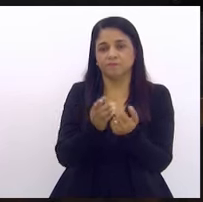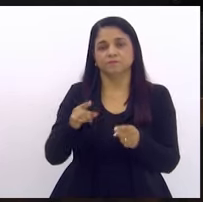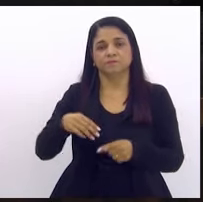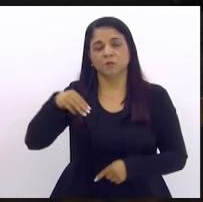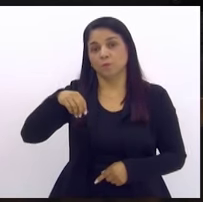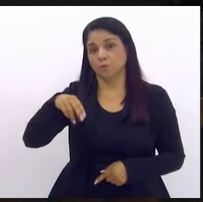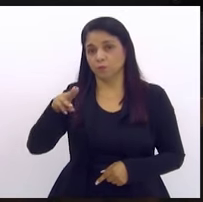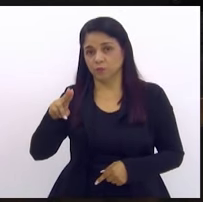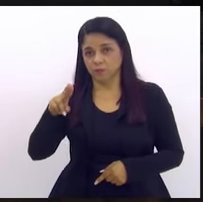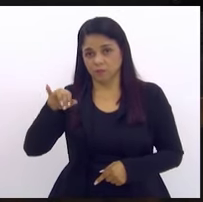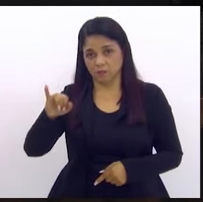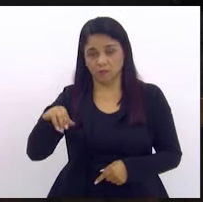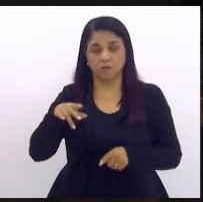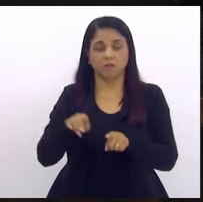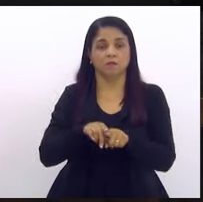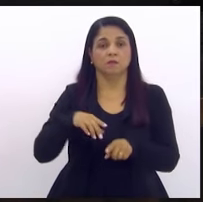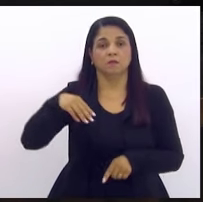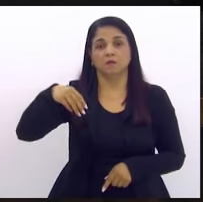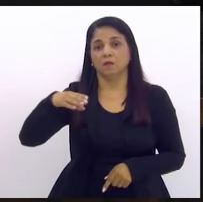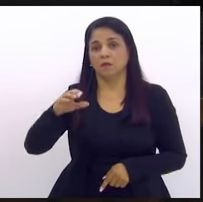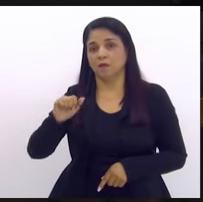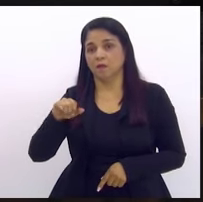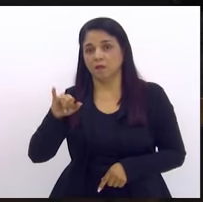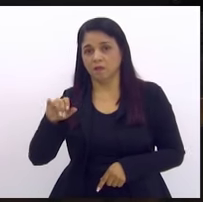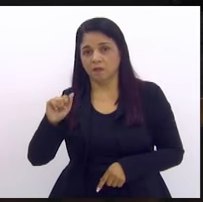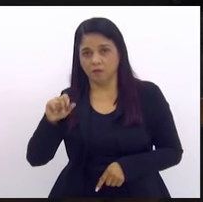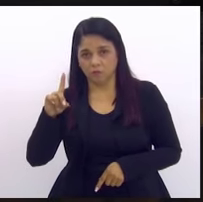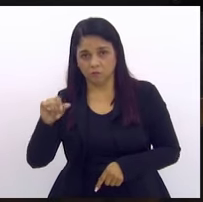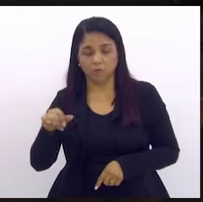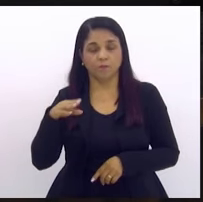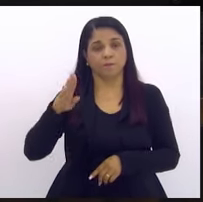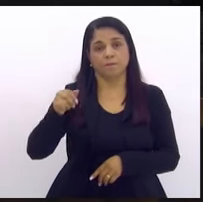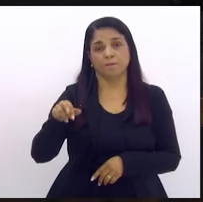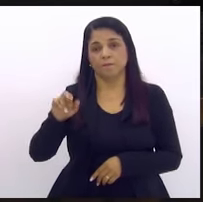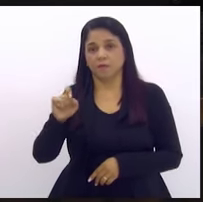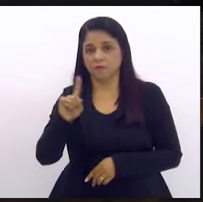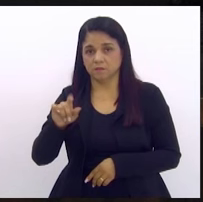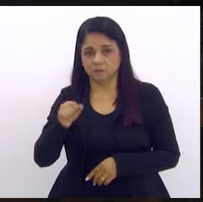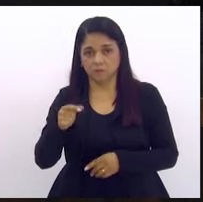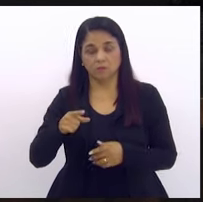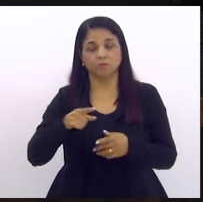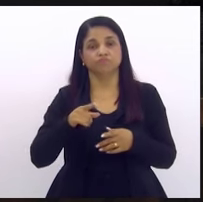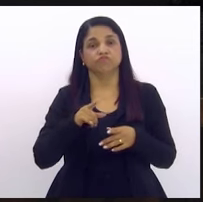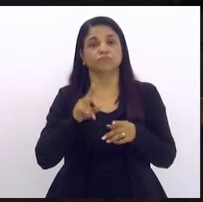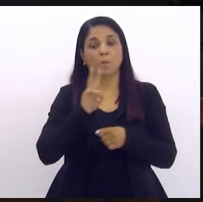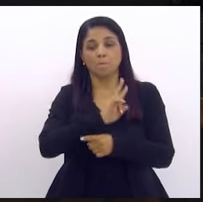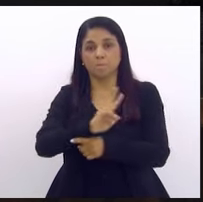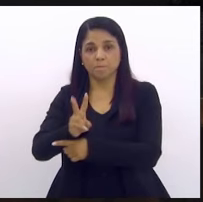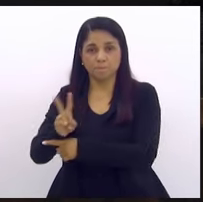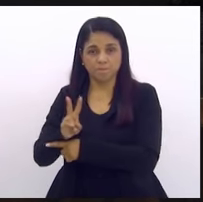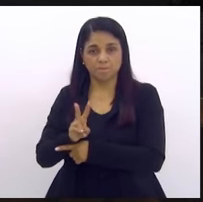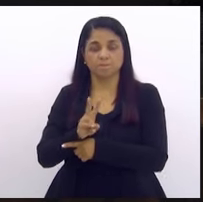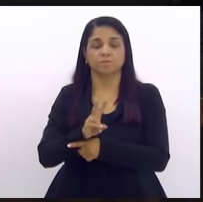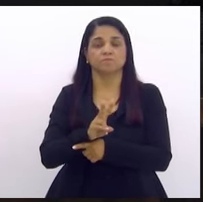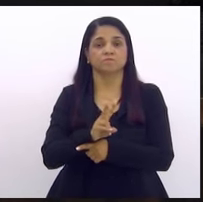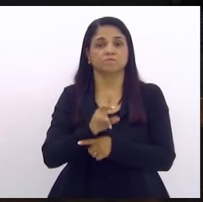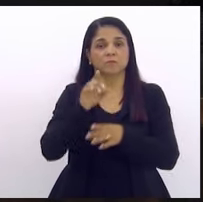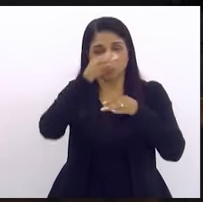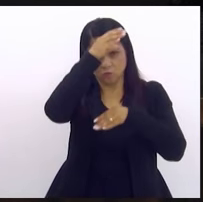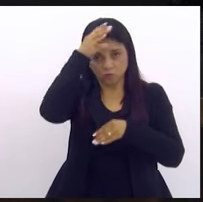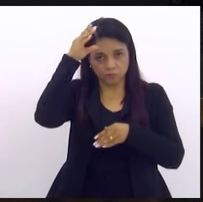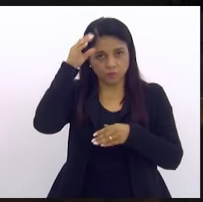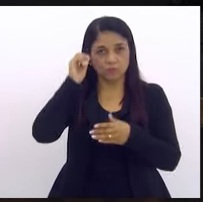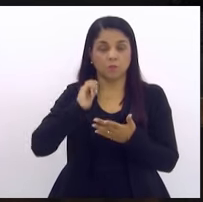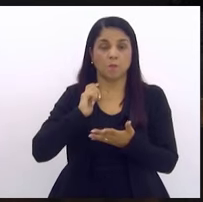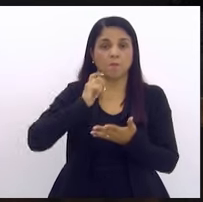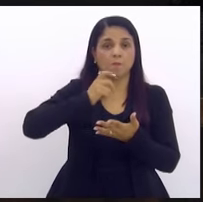Munir Neto, Cláudio Caiado, Márcio Canela e Brazão, que institui medidas de proteção ao consumidor no caso de pagamento de